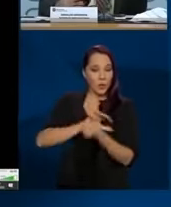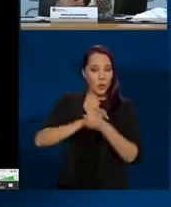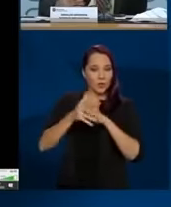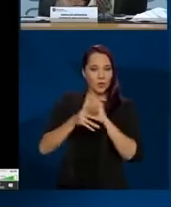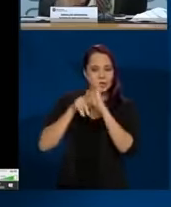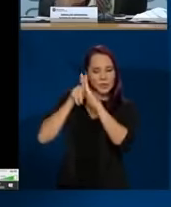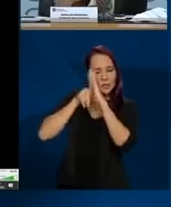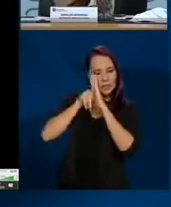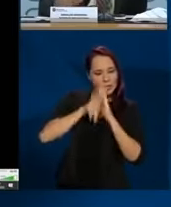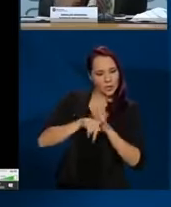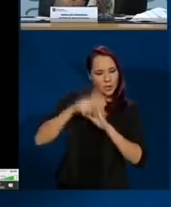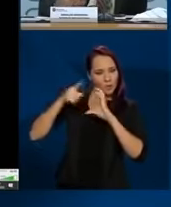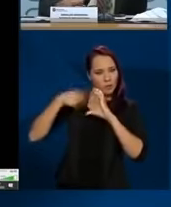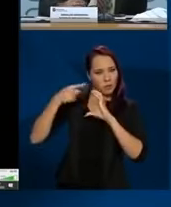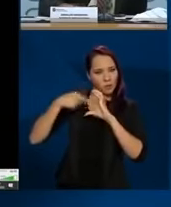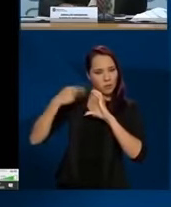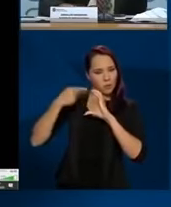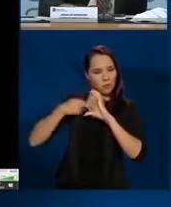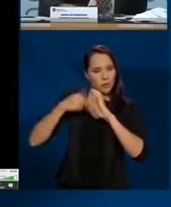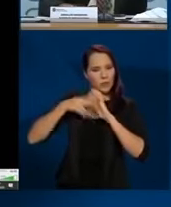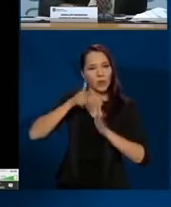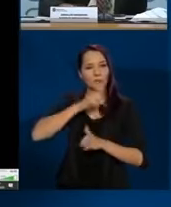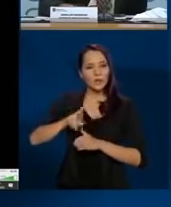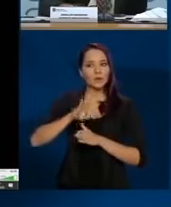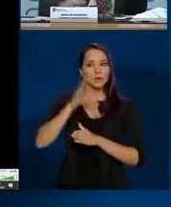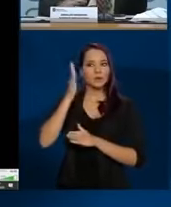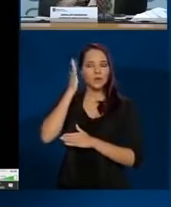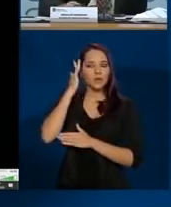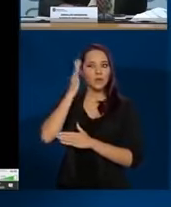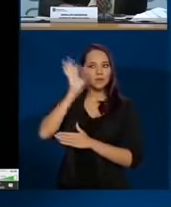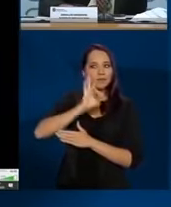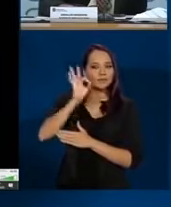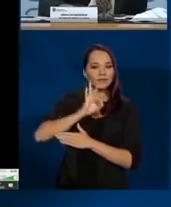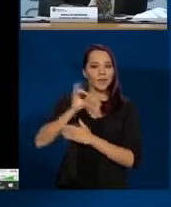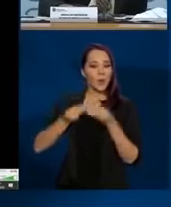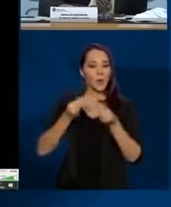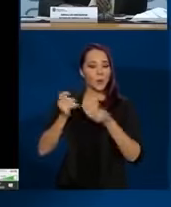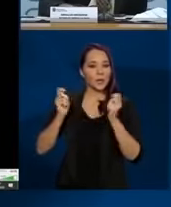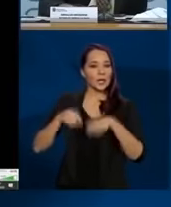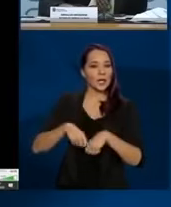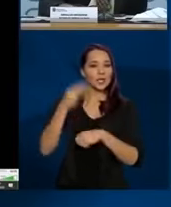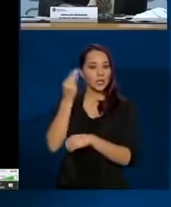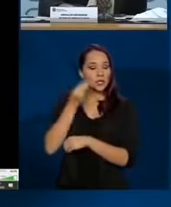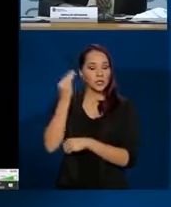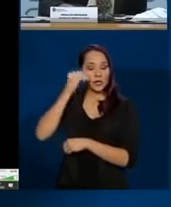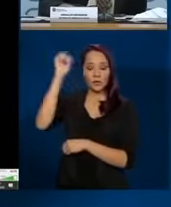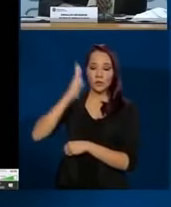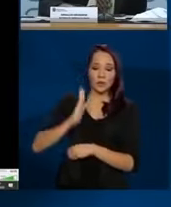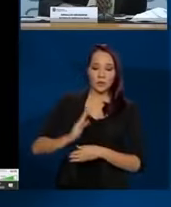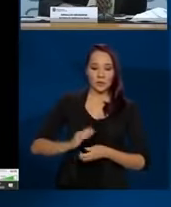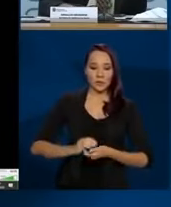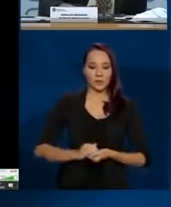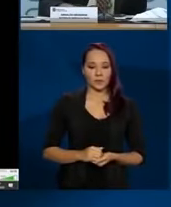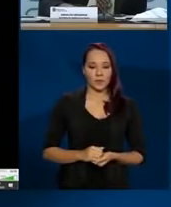portanto, essa percepção da nossa capacidade de testagem do país.